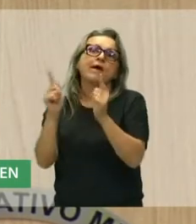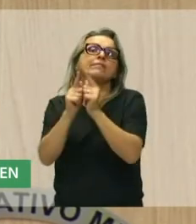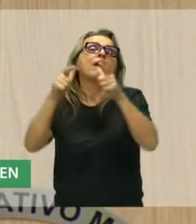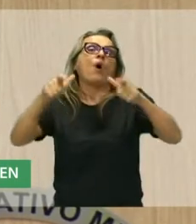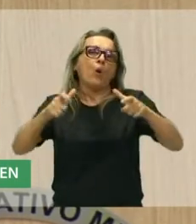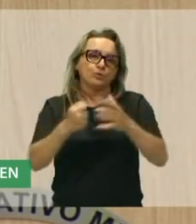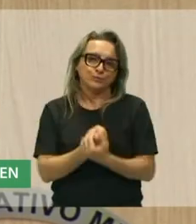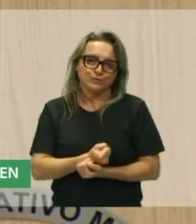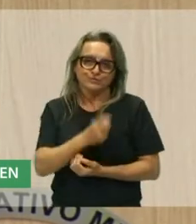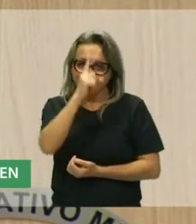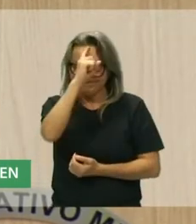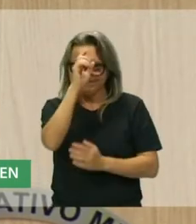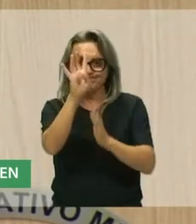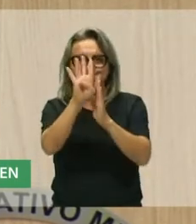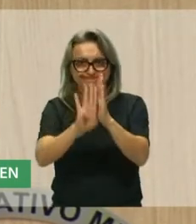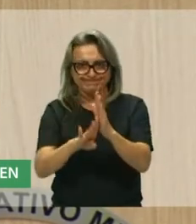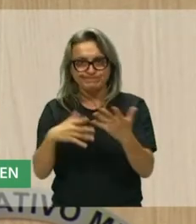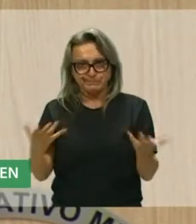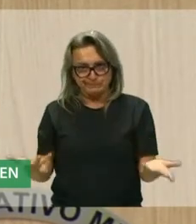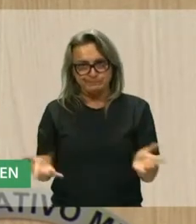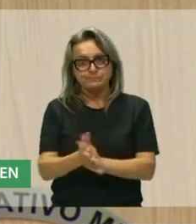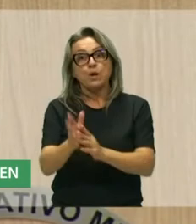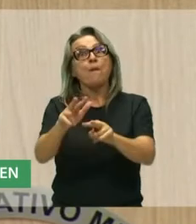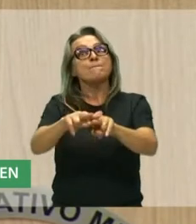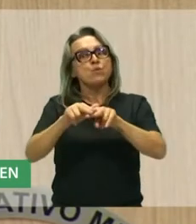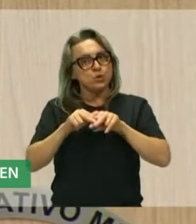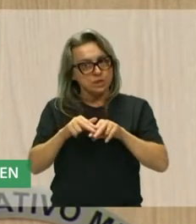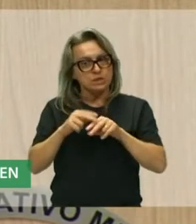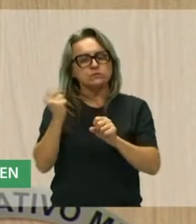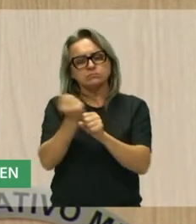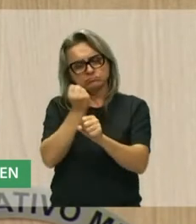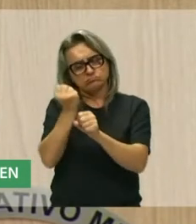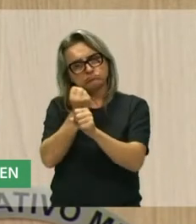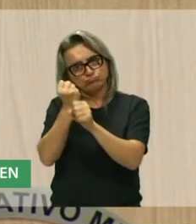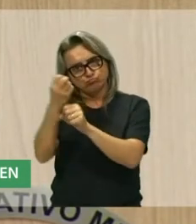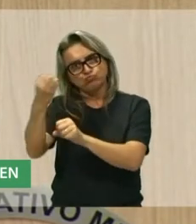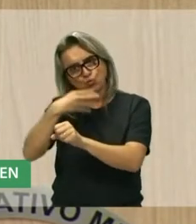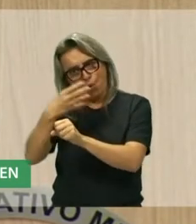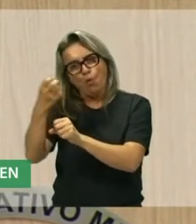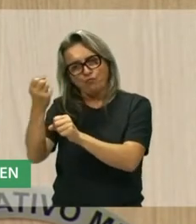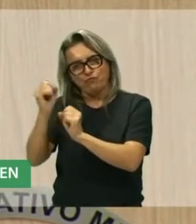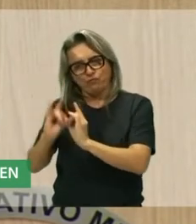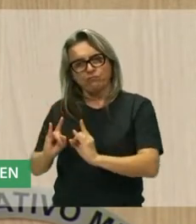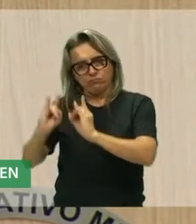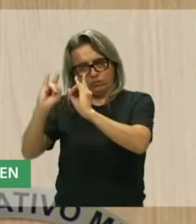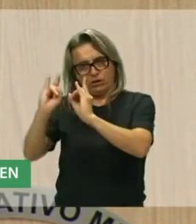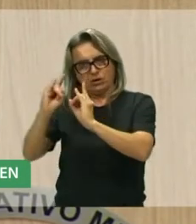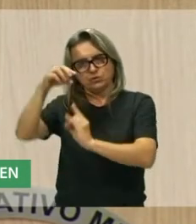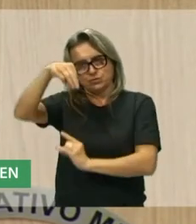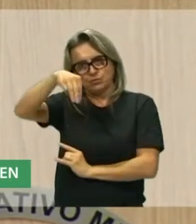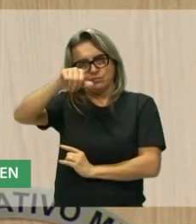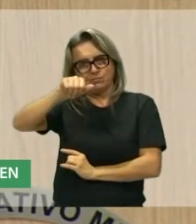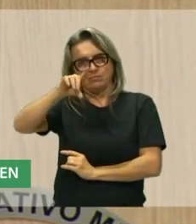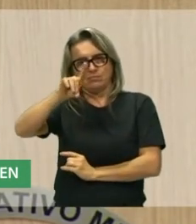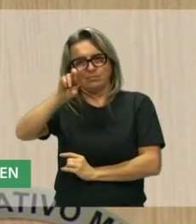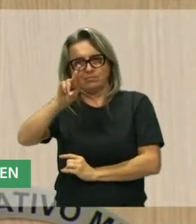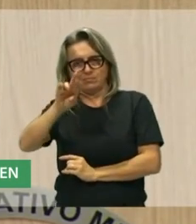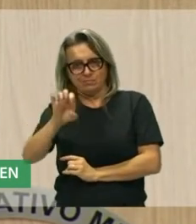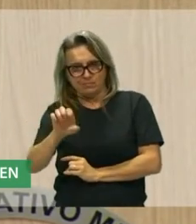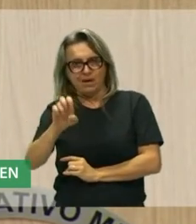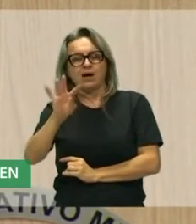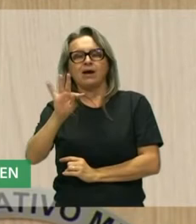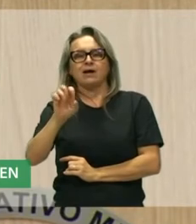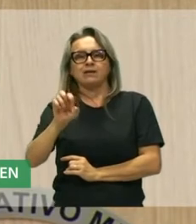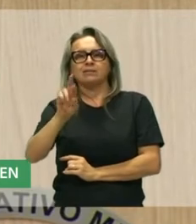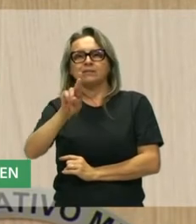conclusão dessa, da nova ala e da Maria Tereza. Maria Tereza, e também dos